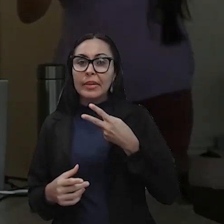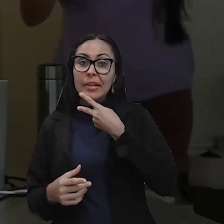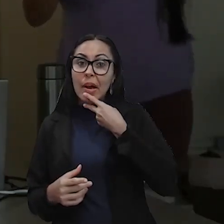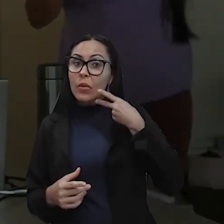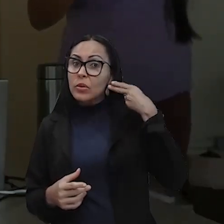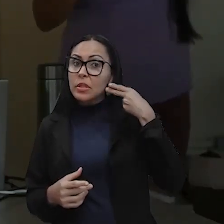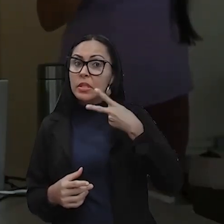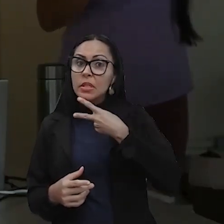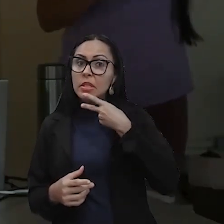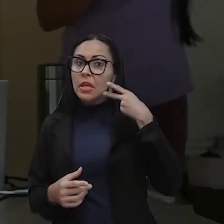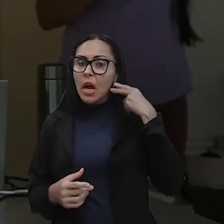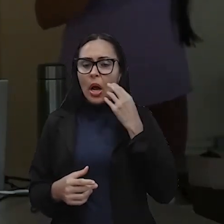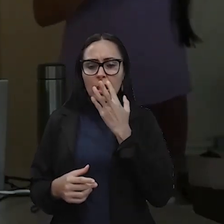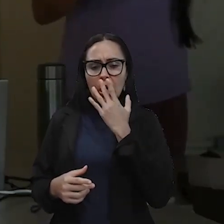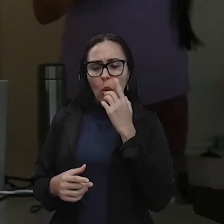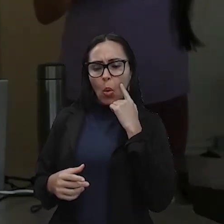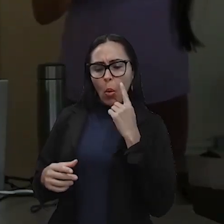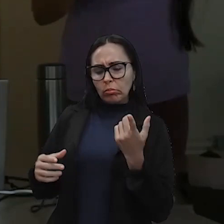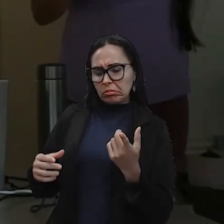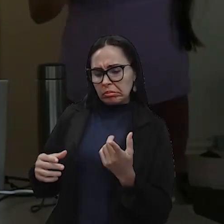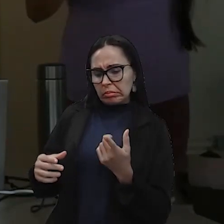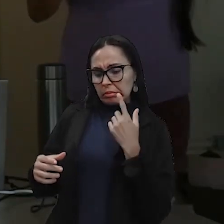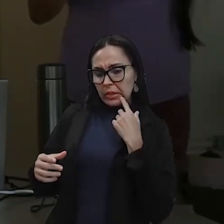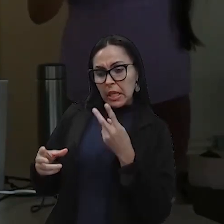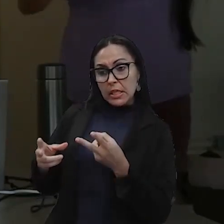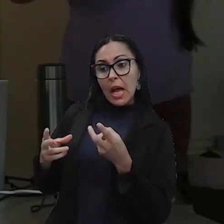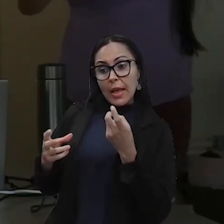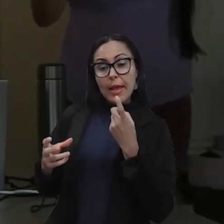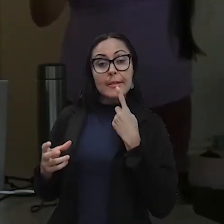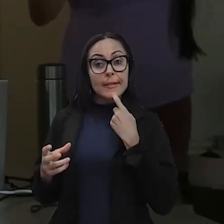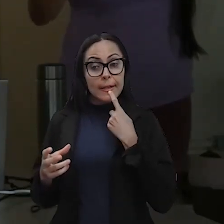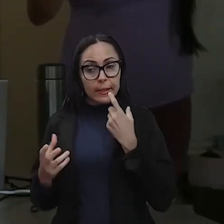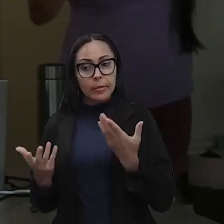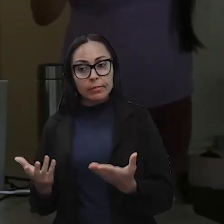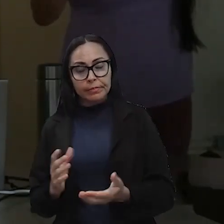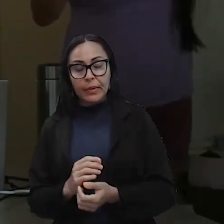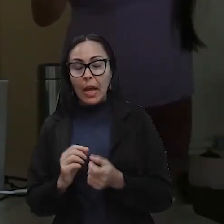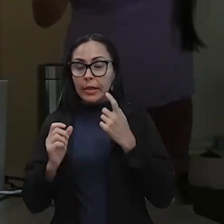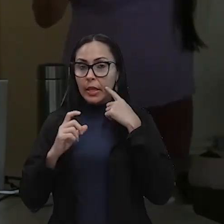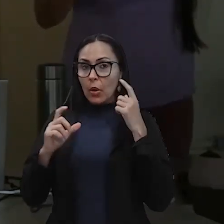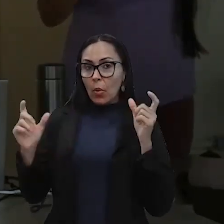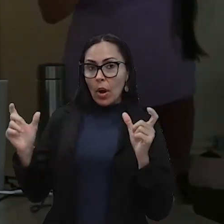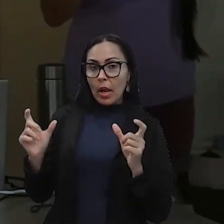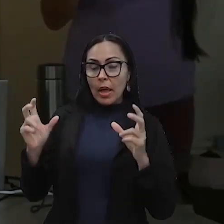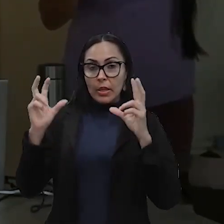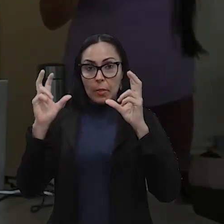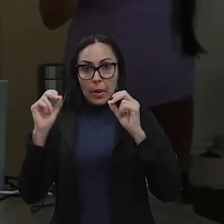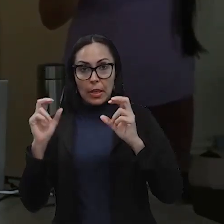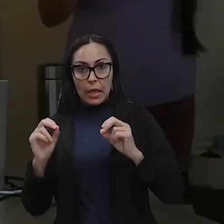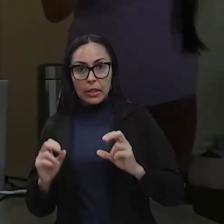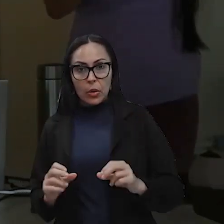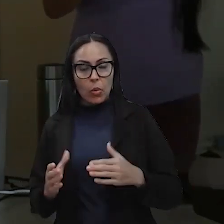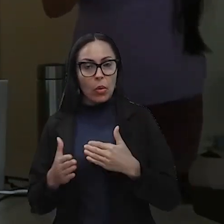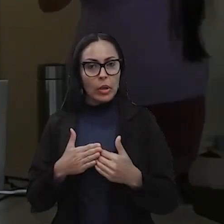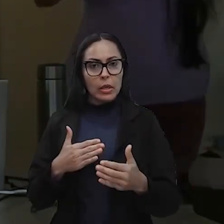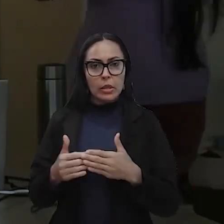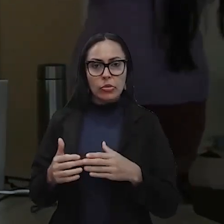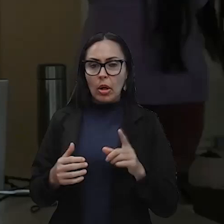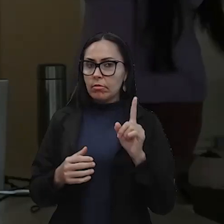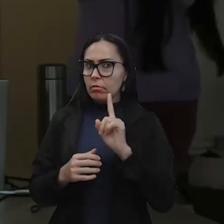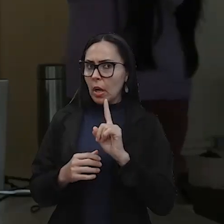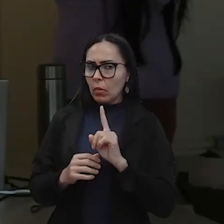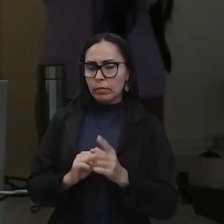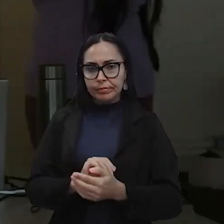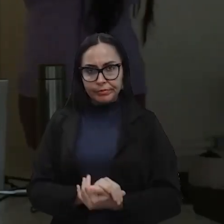já considera como sangue velho. E aí é um sinal de alerta para câncer, qualquer que seja? Não. Se for em